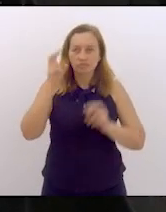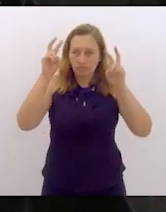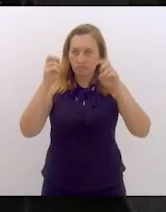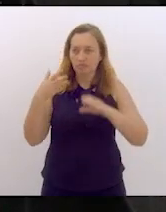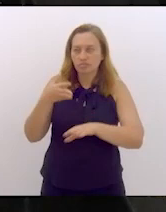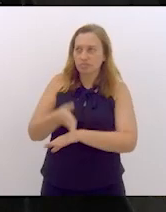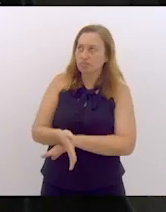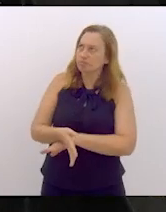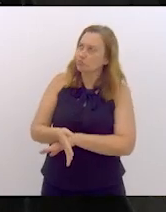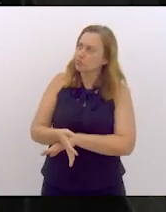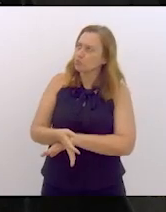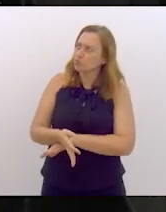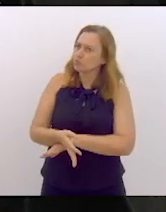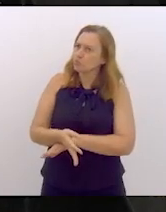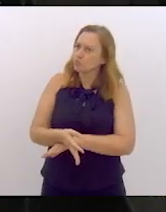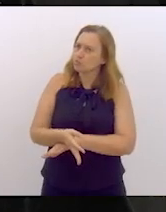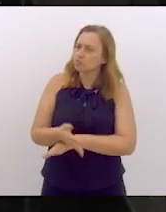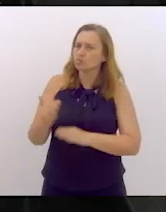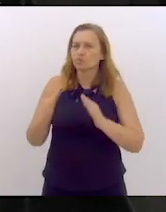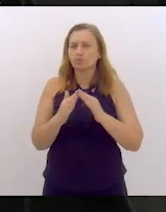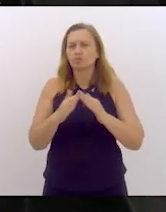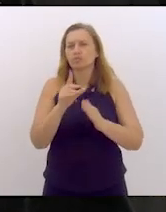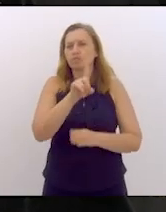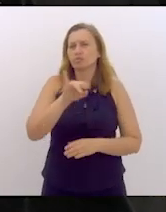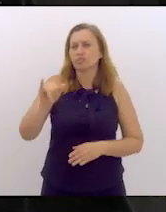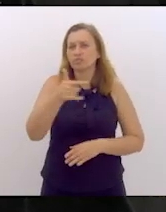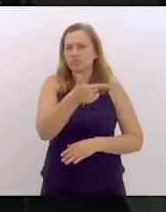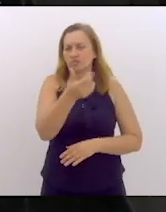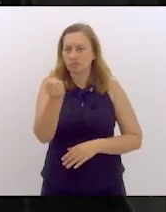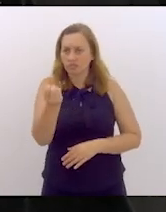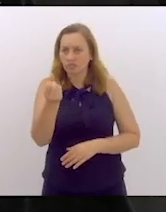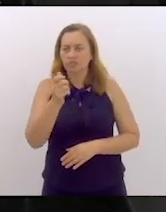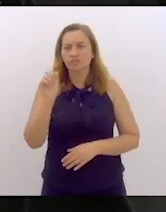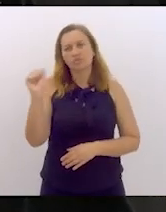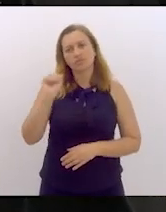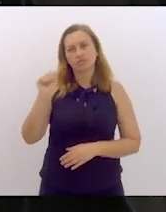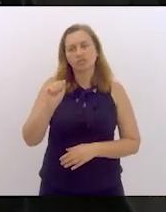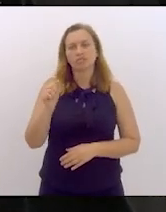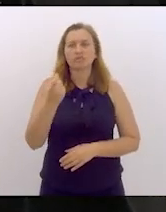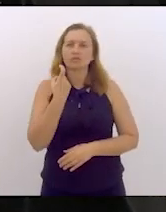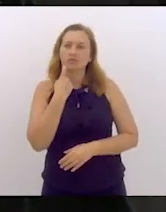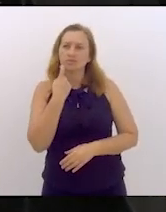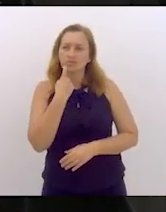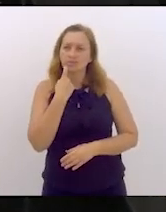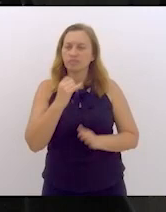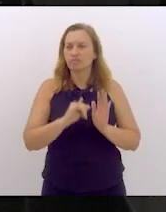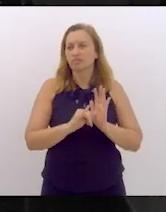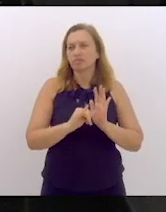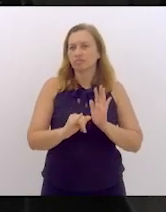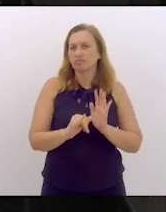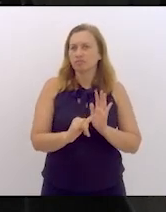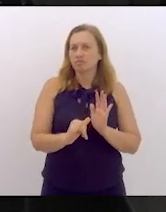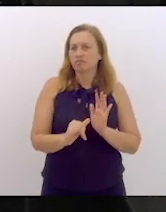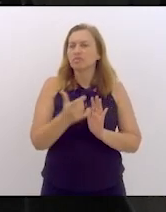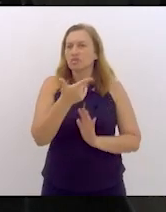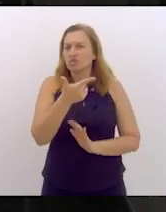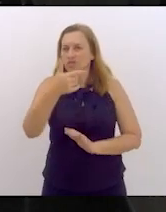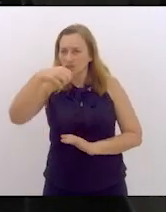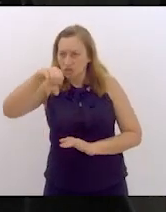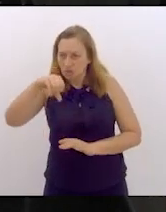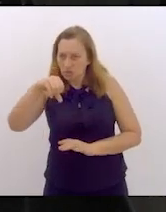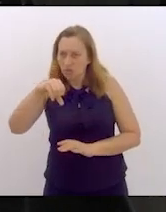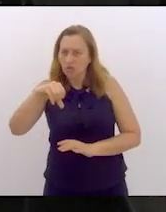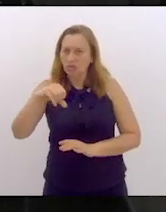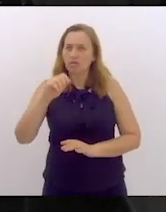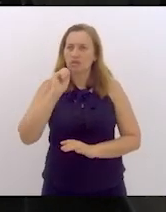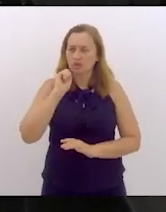chegou aqui na casa no dia vinte e seis de agosto era uma sexta-feira aí foi publicada no dia vinte e nove